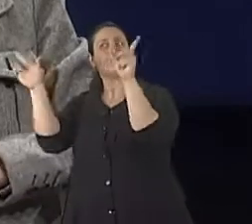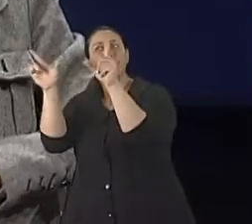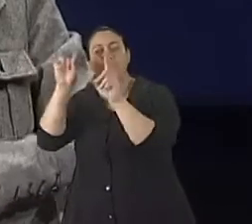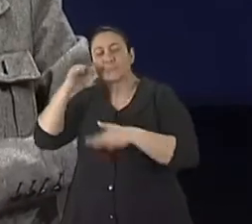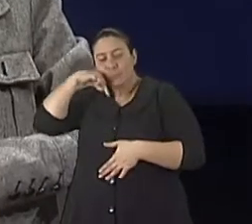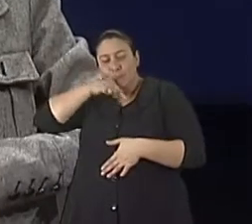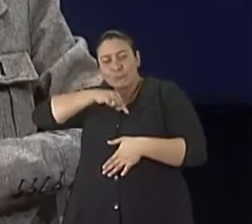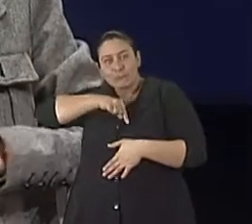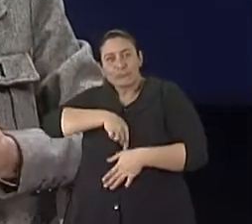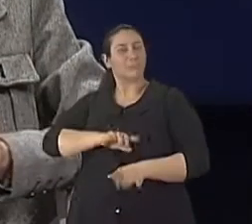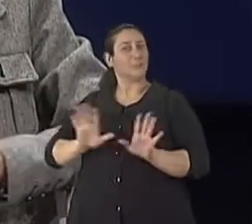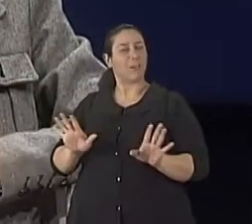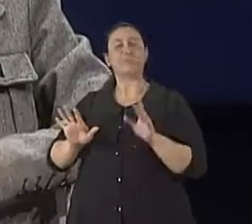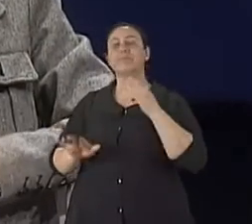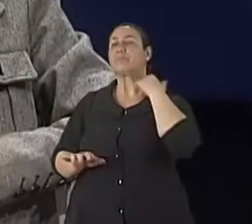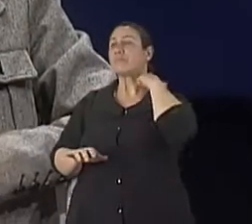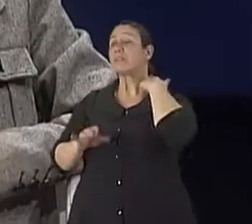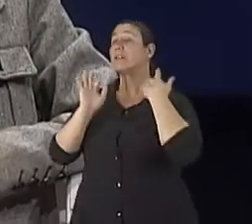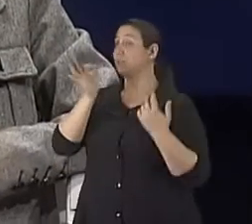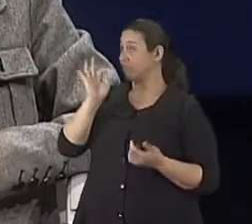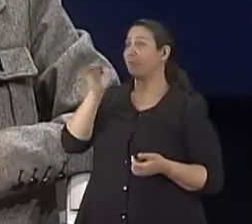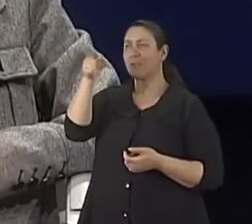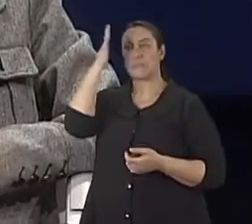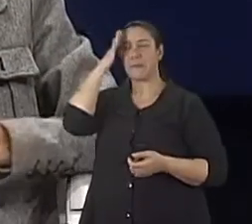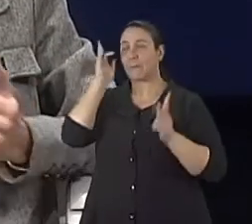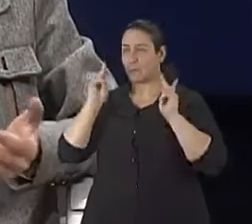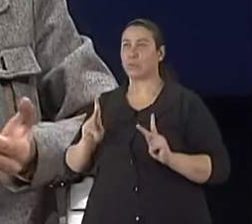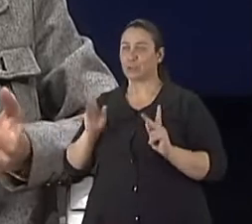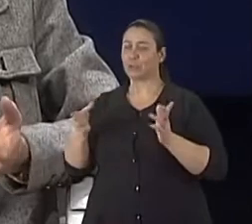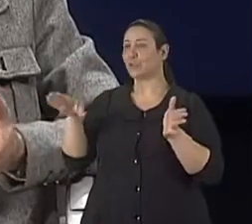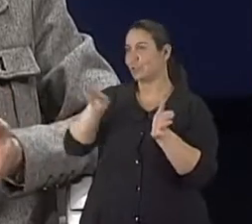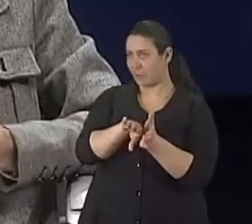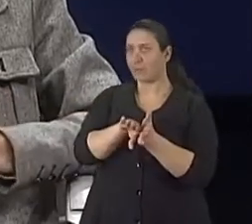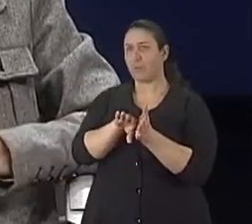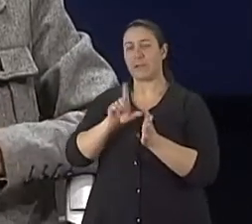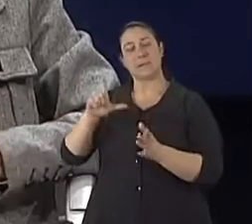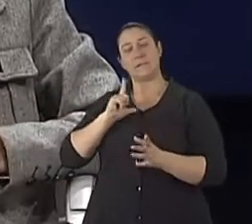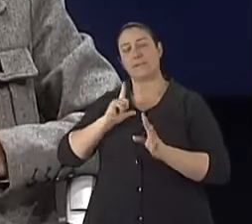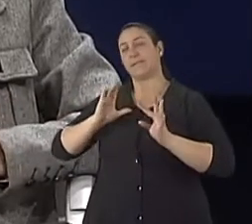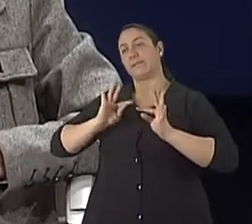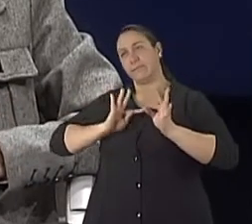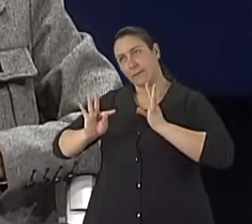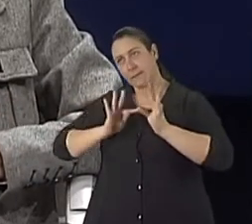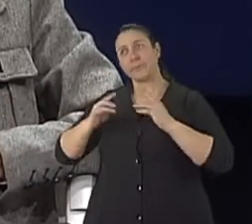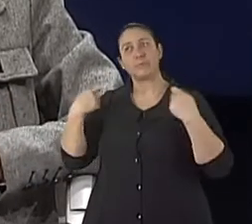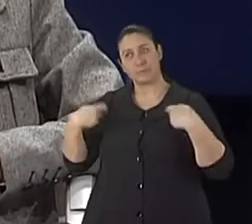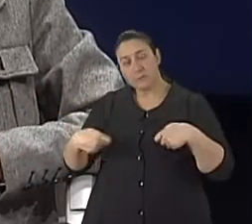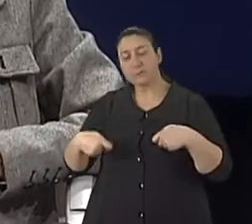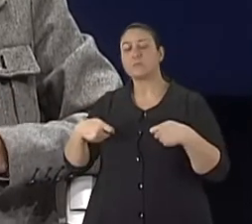sempre preconiza o paciente vai chegar no seu consultório você vai primeiro em ficar pra ele um tratamento mais com uma base